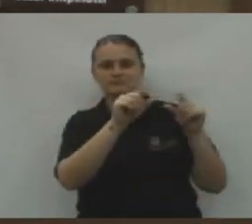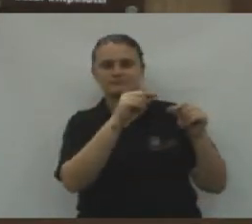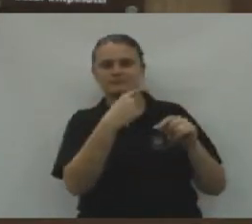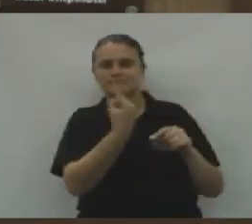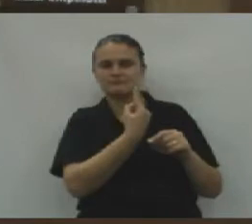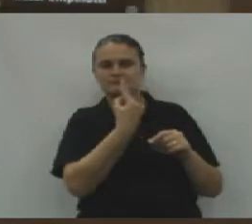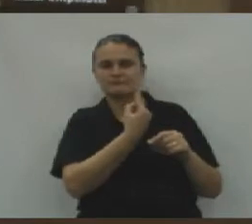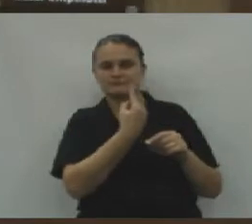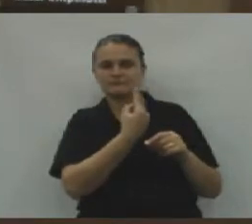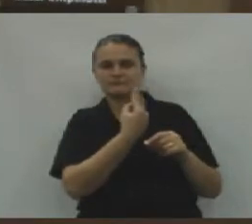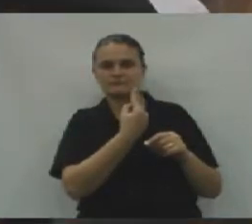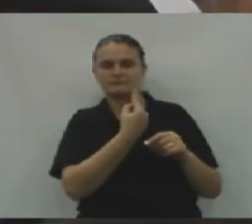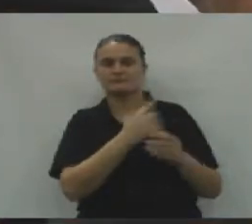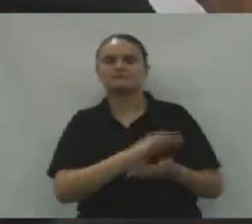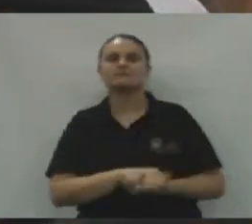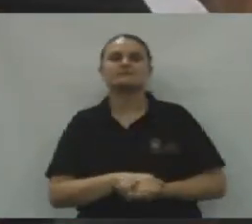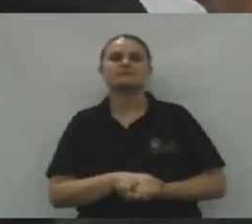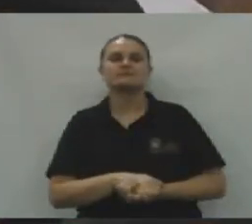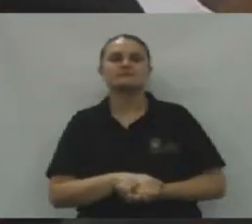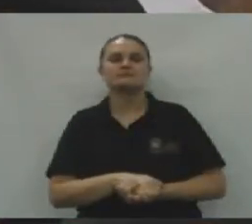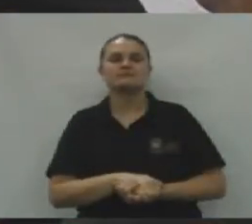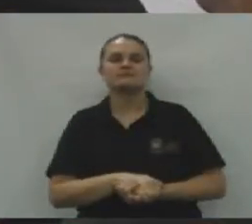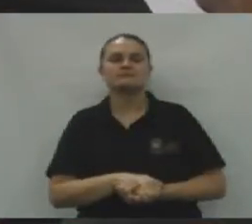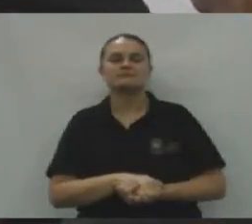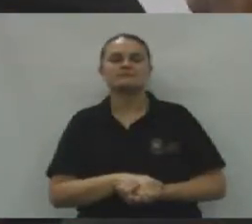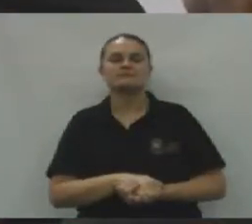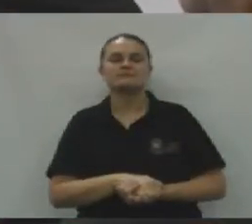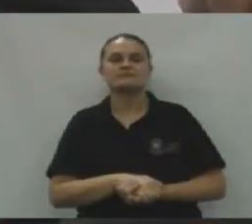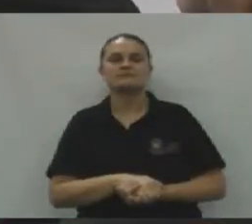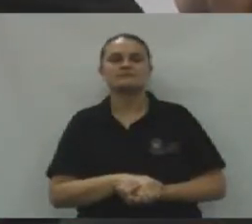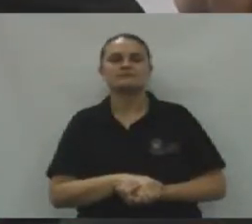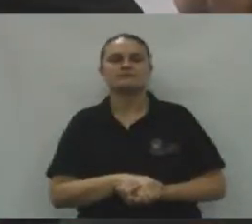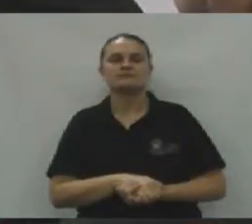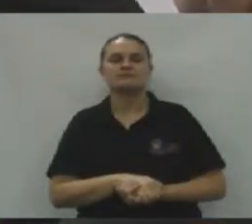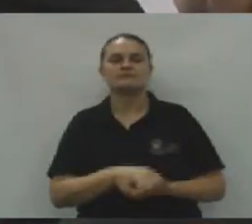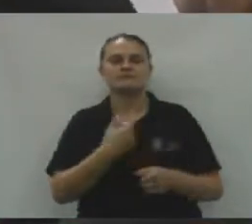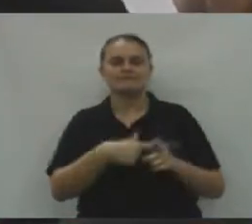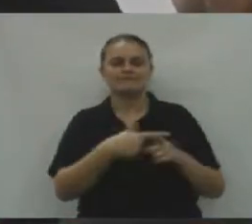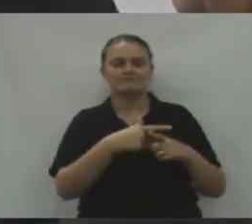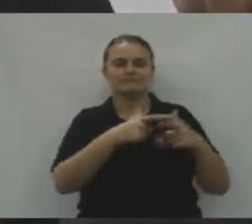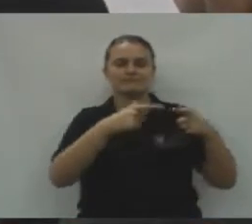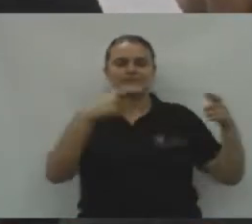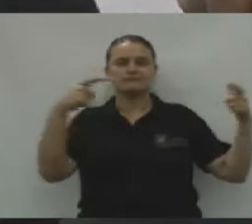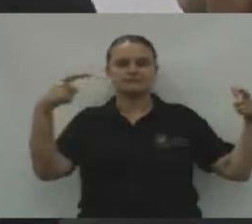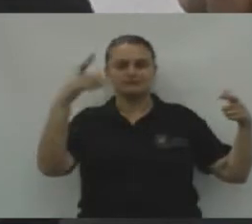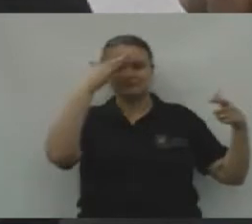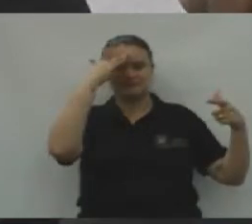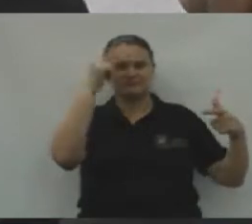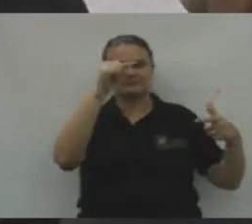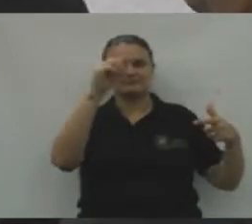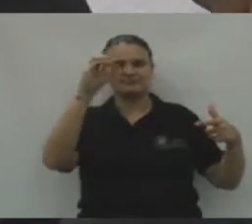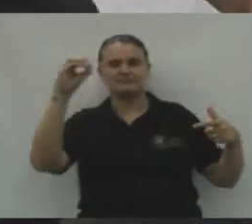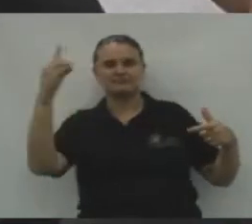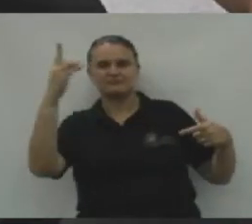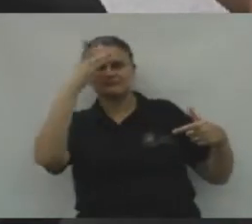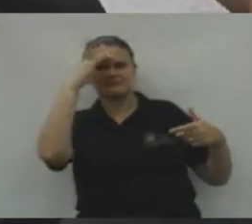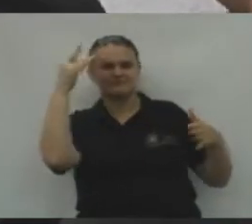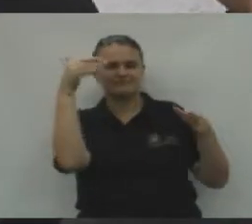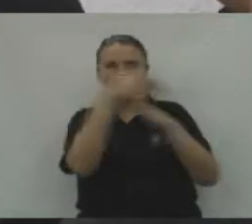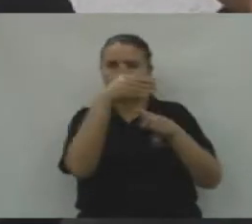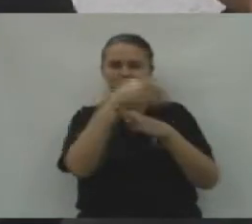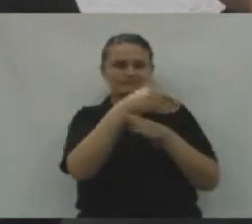falou, né, que ao princípio foi 701 cadastrados, no final chegou só 49 ali que tem interesse em continuar com o